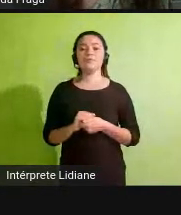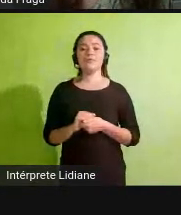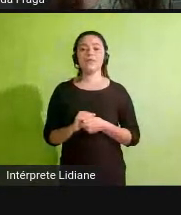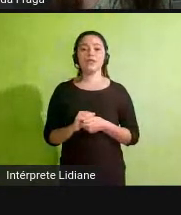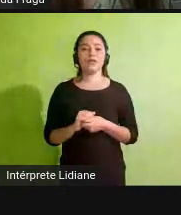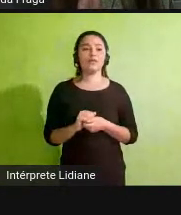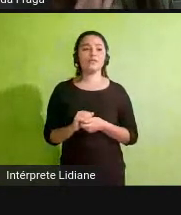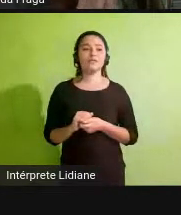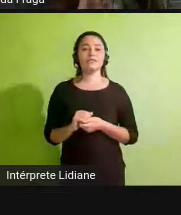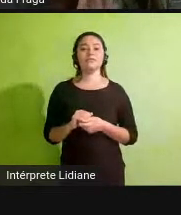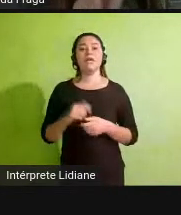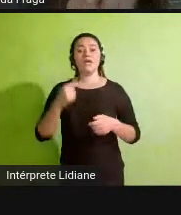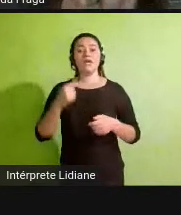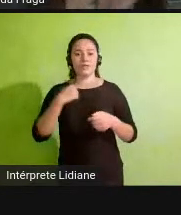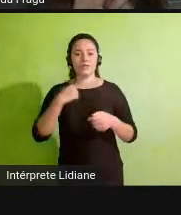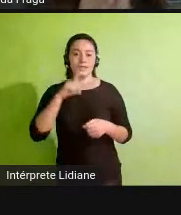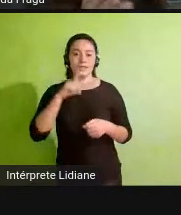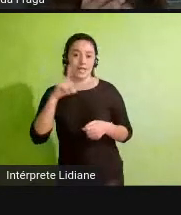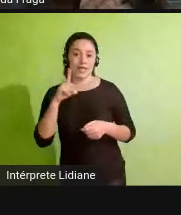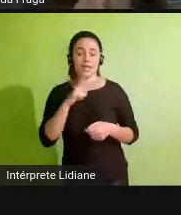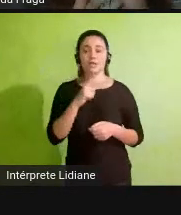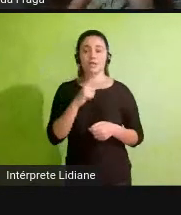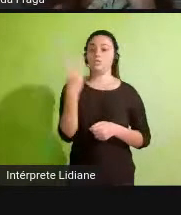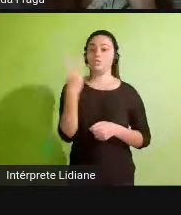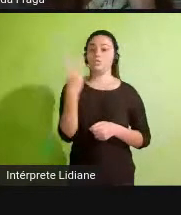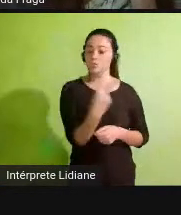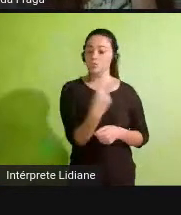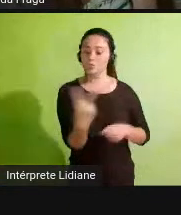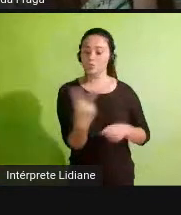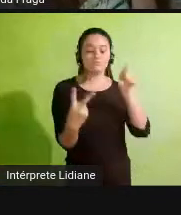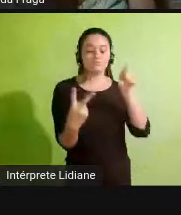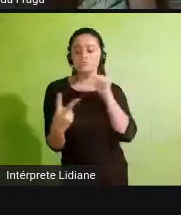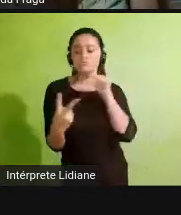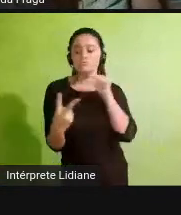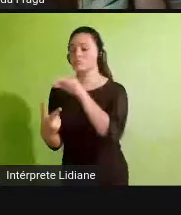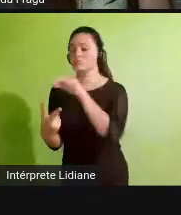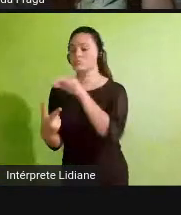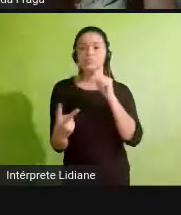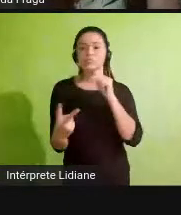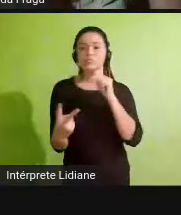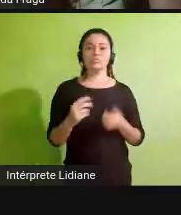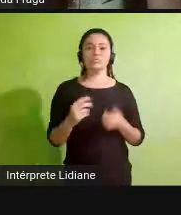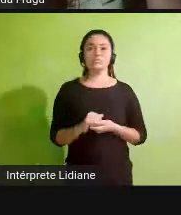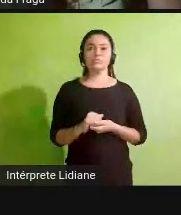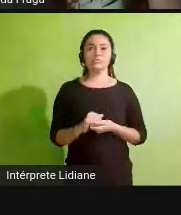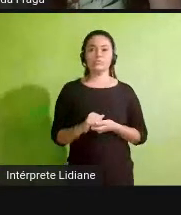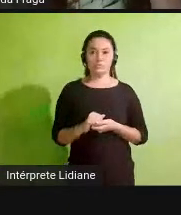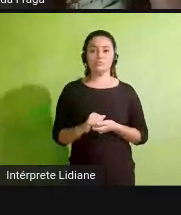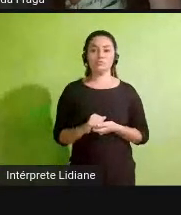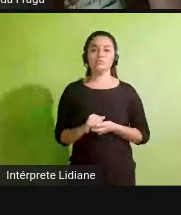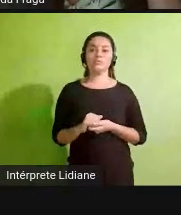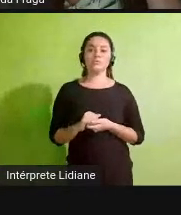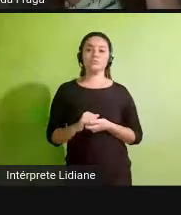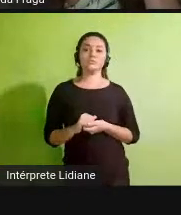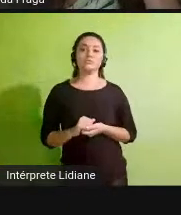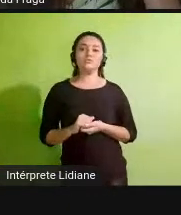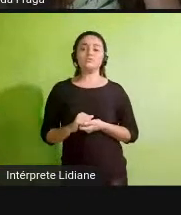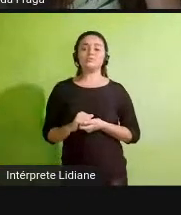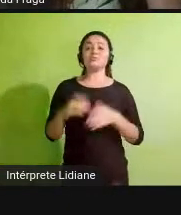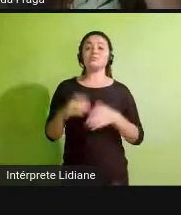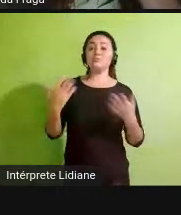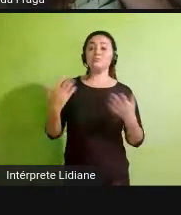duas opções. A doença foi a primeira de muitas enfermidades que complicariam mais a dor e os problemas que ela